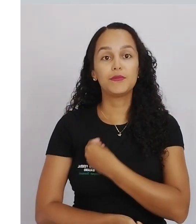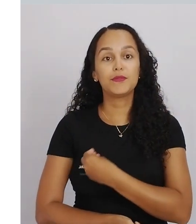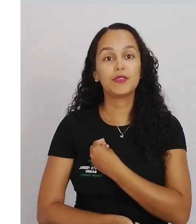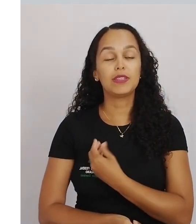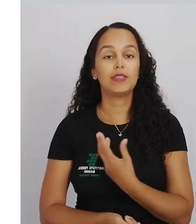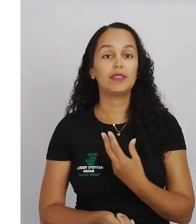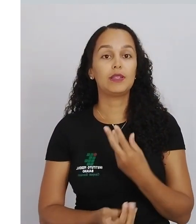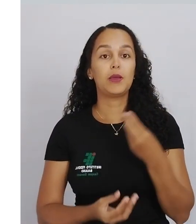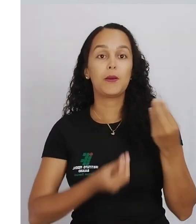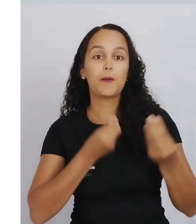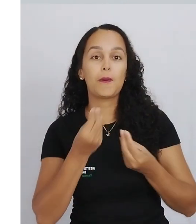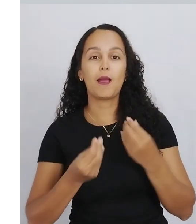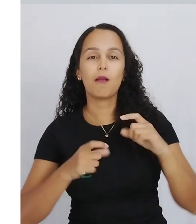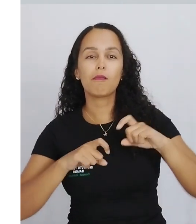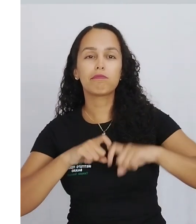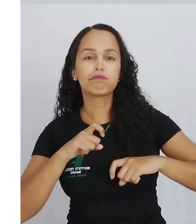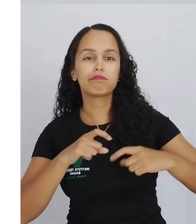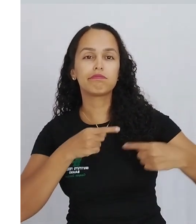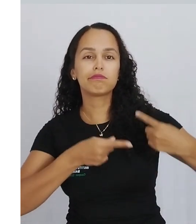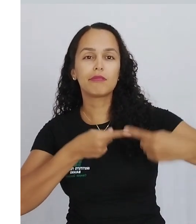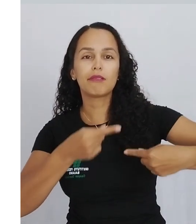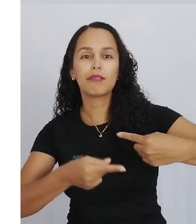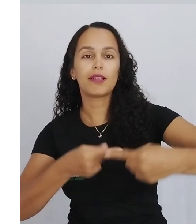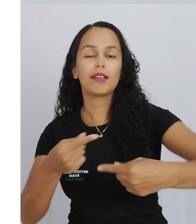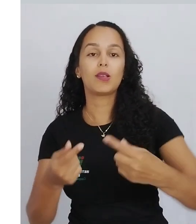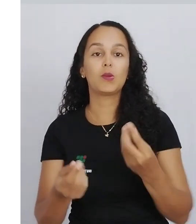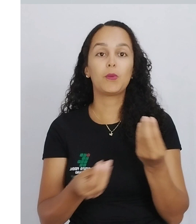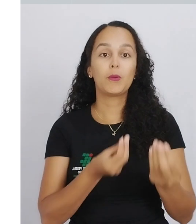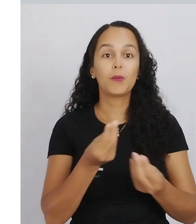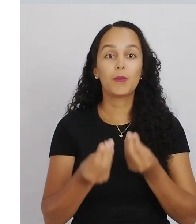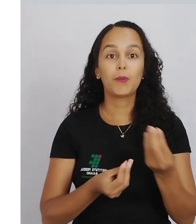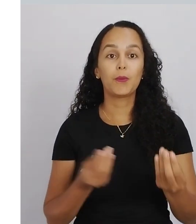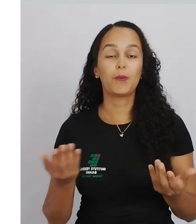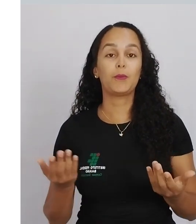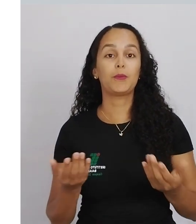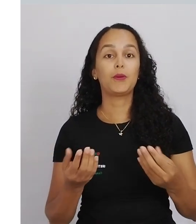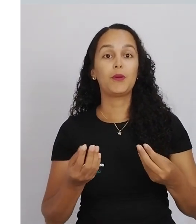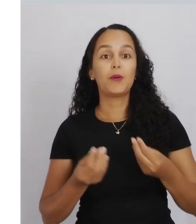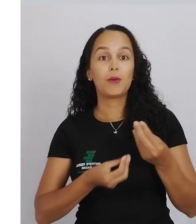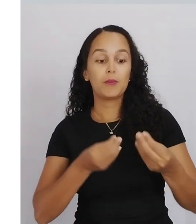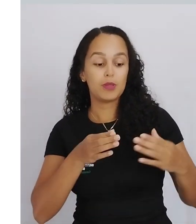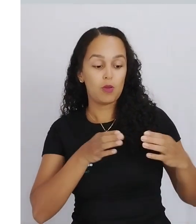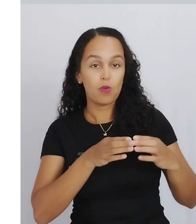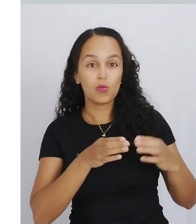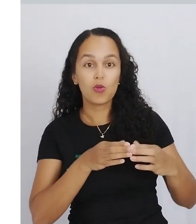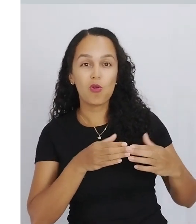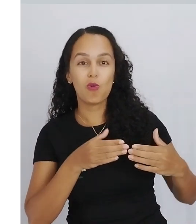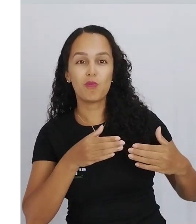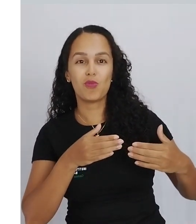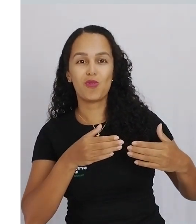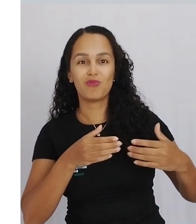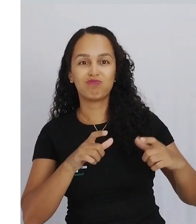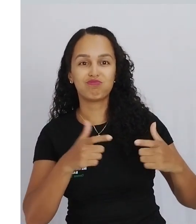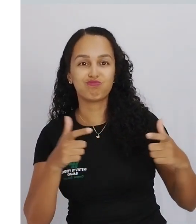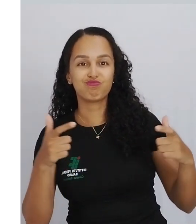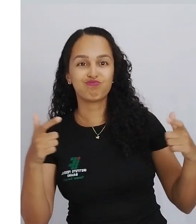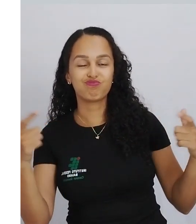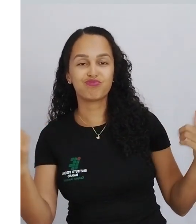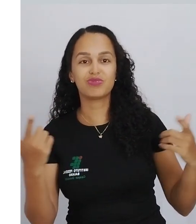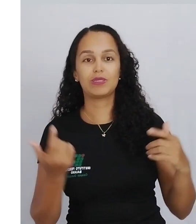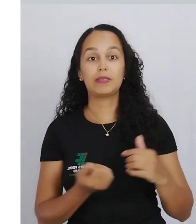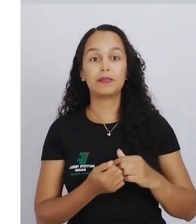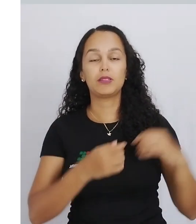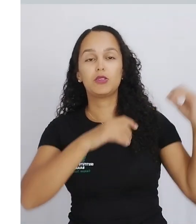é também que eles se reproduzem, como é que eles geram descendentes, né, como eles se perpetuam ao longo